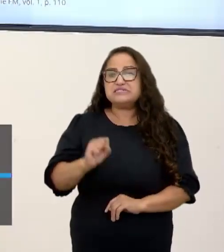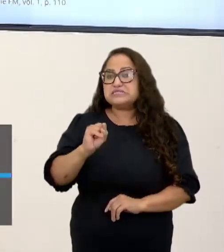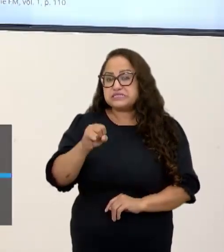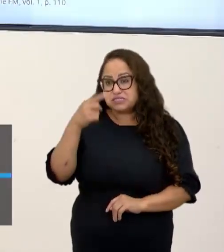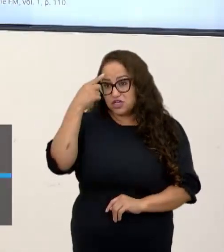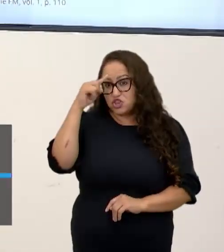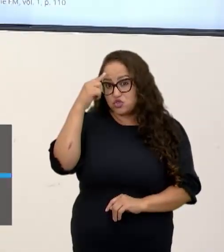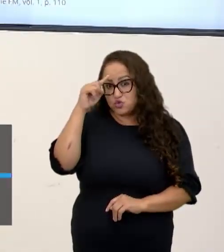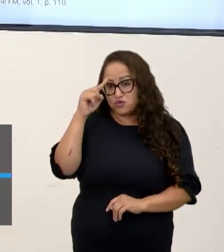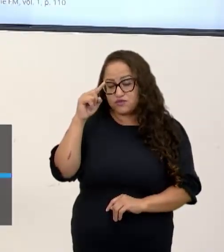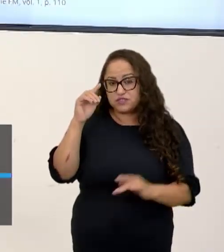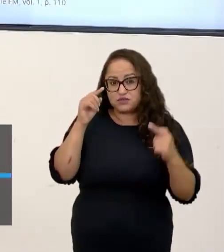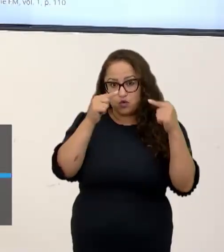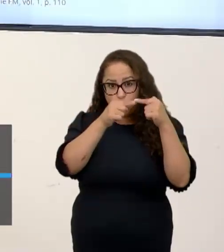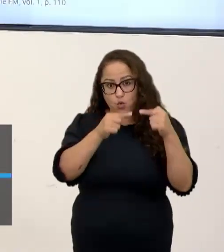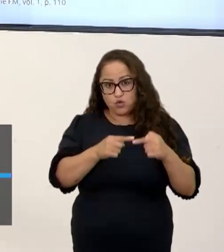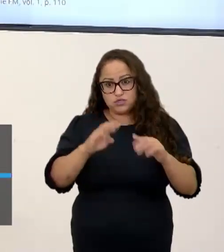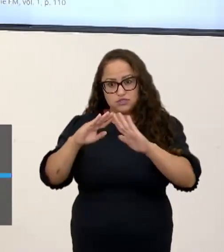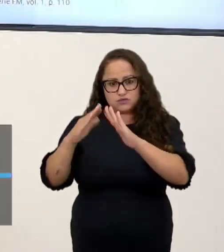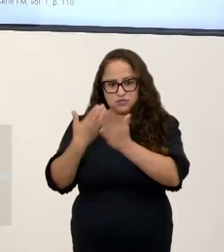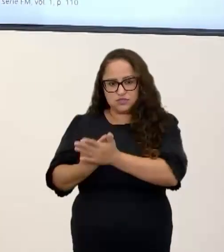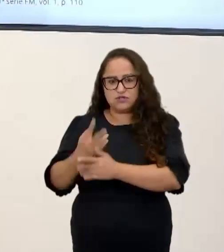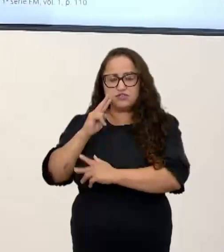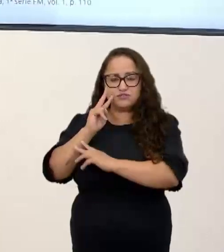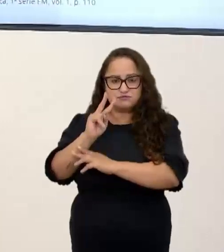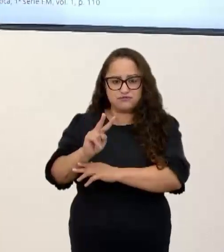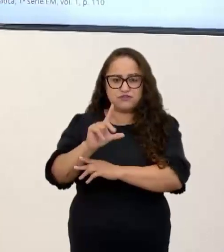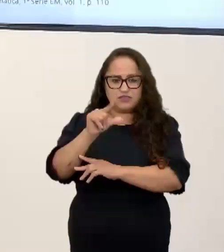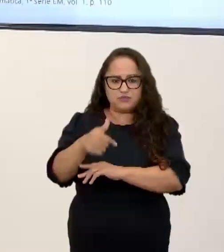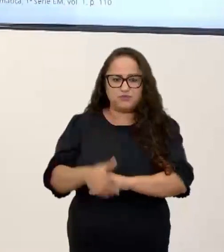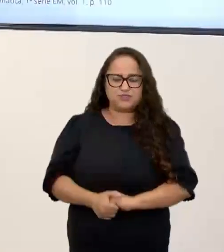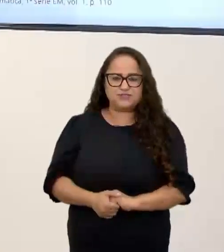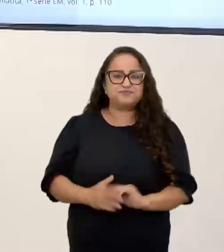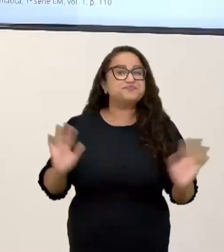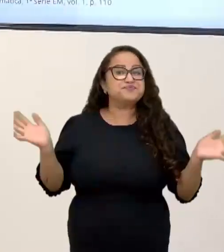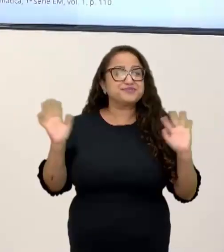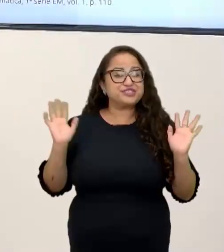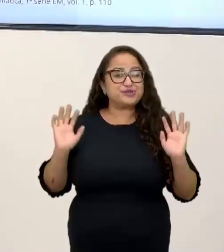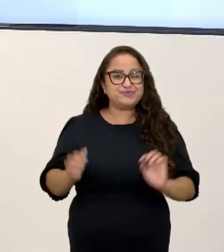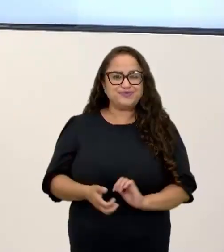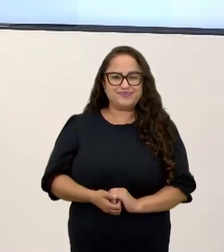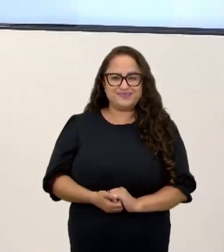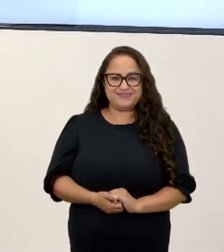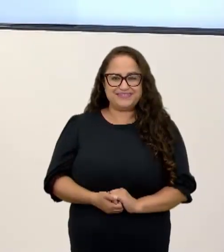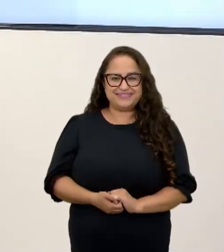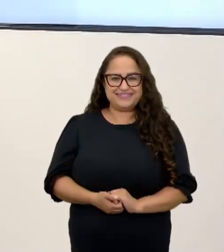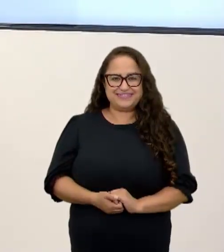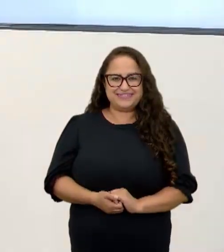entre em contato com a sua escola. E a gente se vê aí numa próxima aula ao vivo. Tchau, tchau, pessoal!